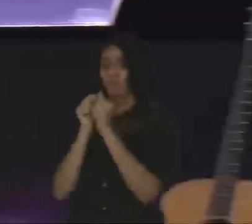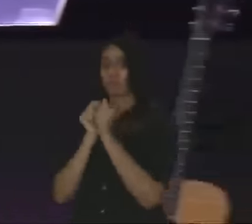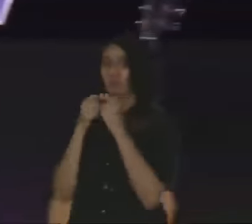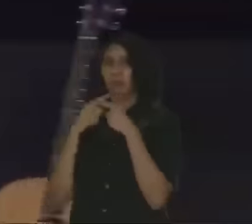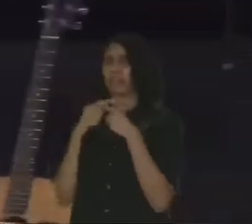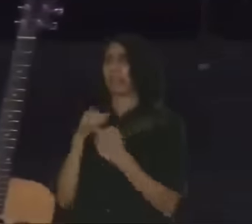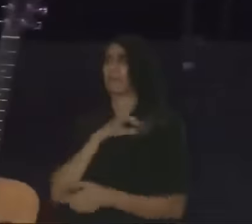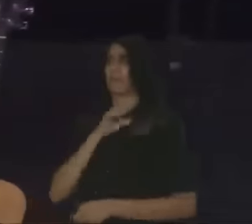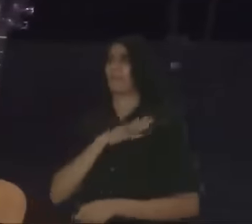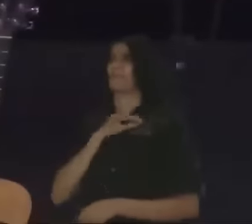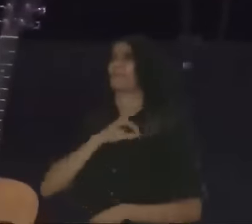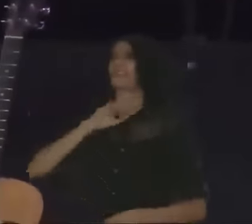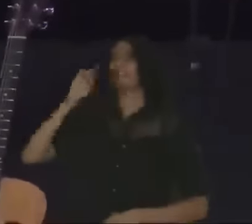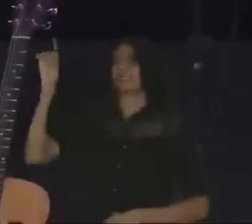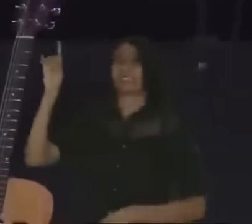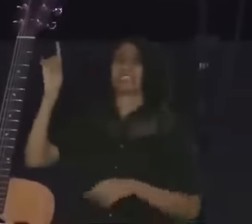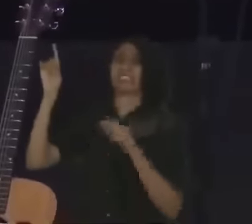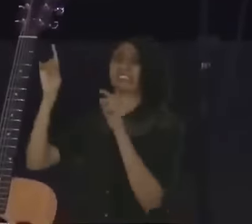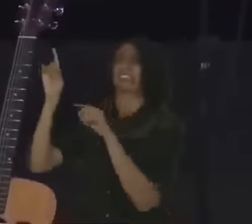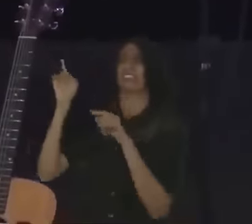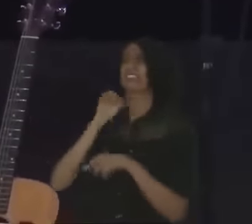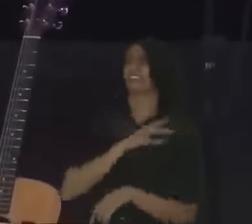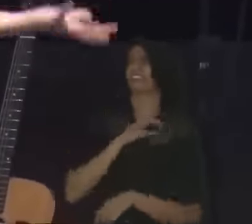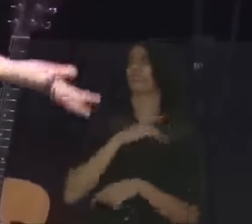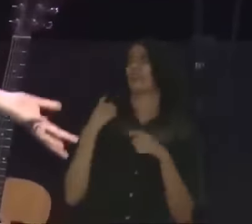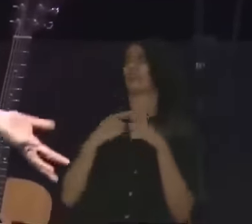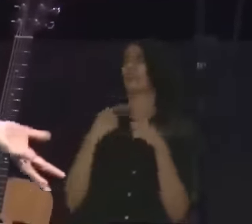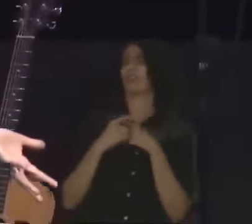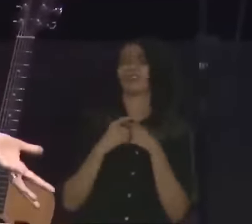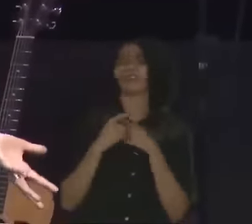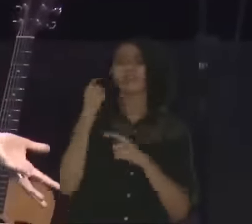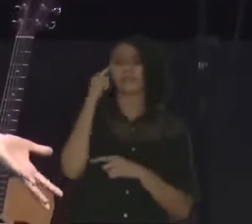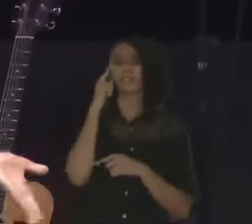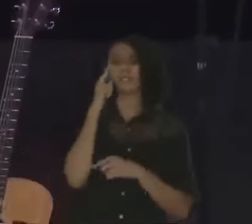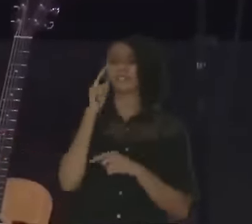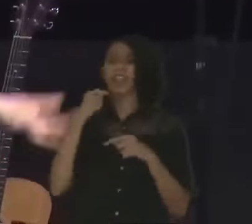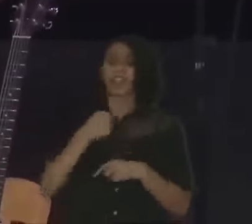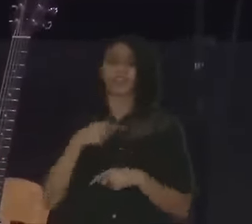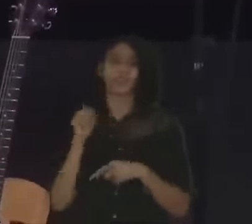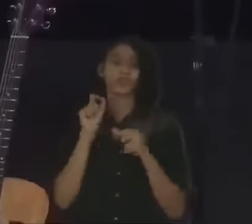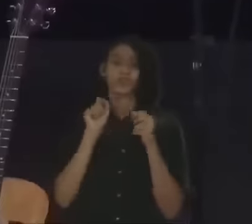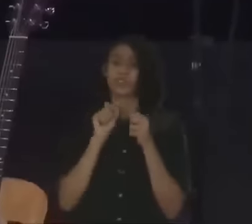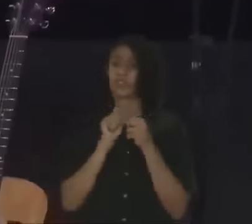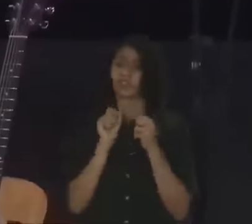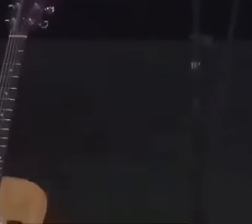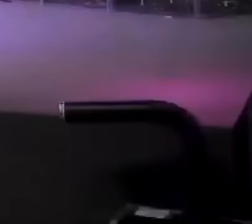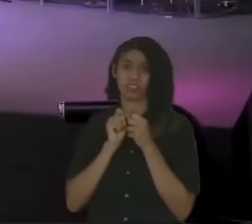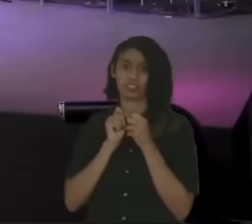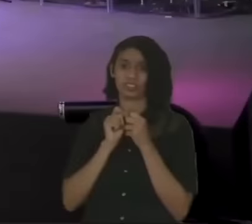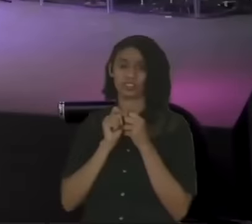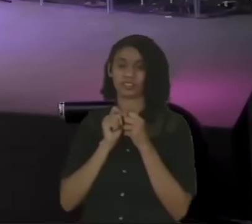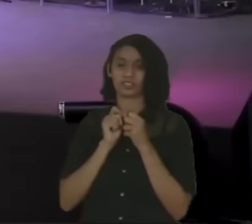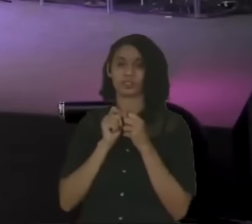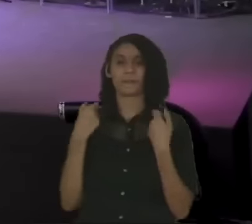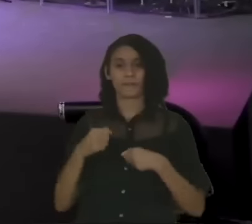de Deus porque basearam a sua vida e o lugar secreto em desempenho e não em aceitação